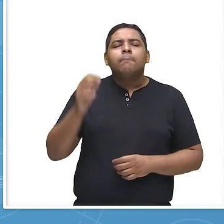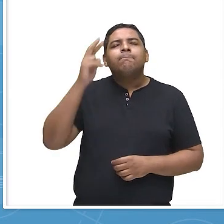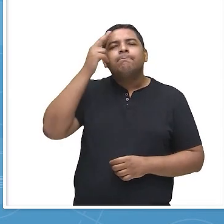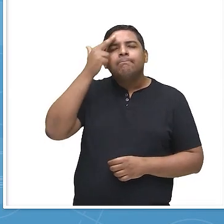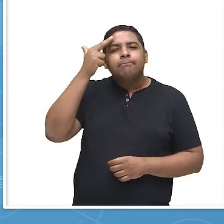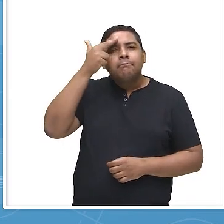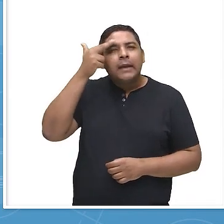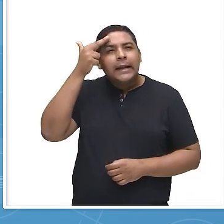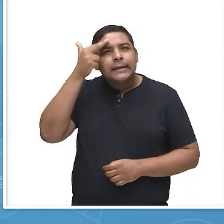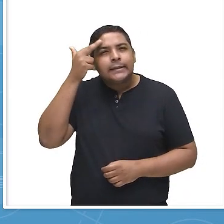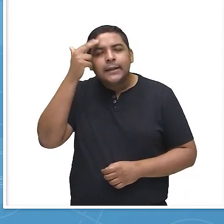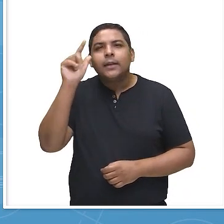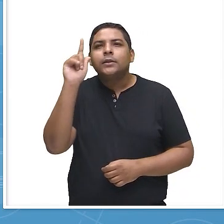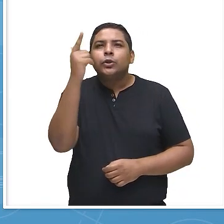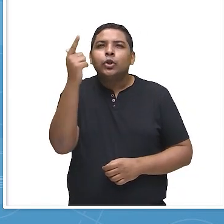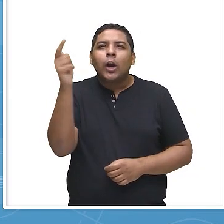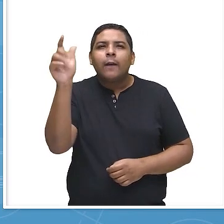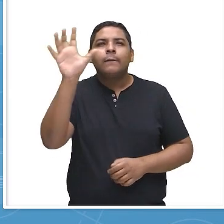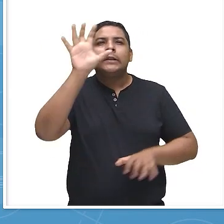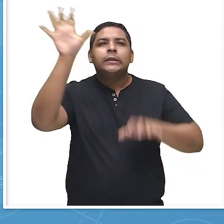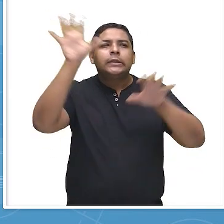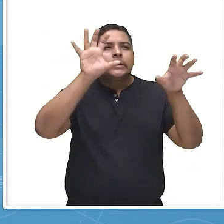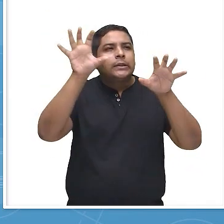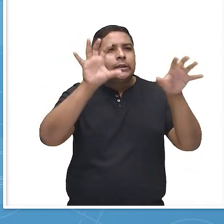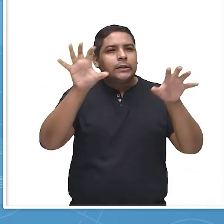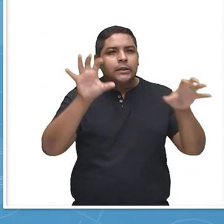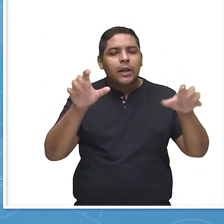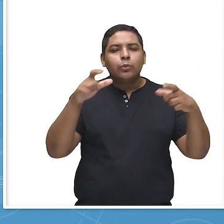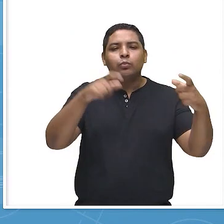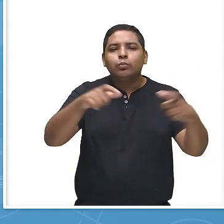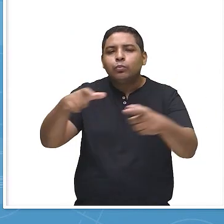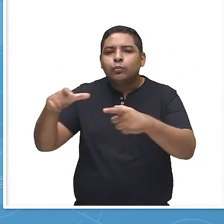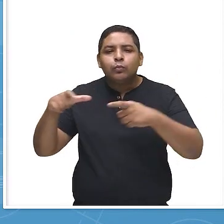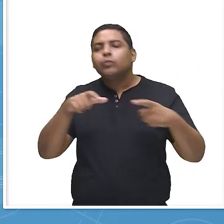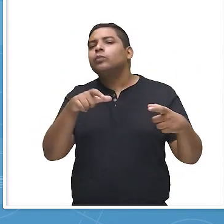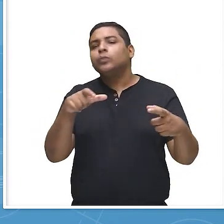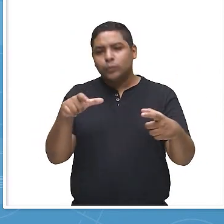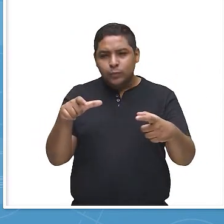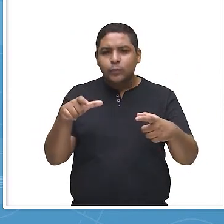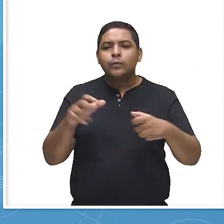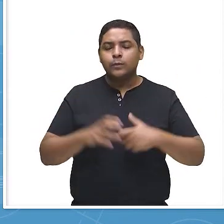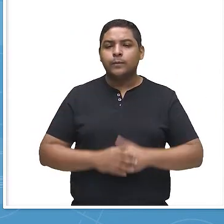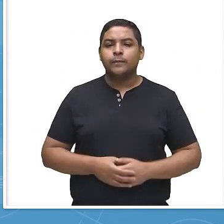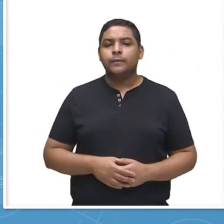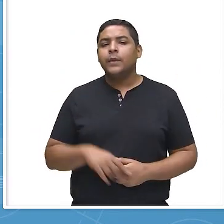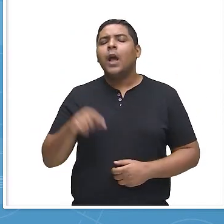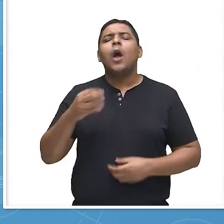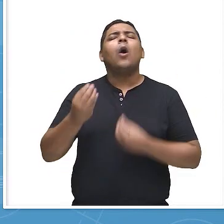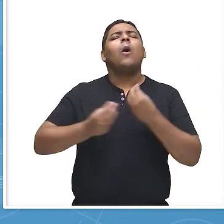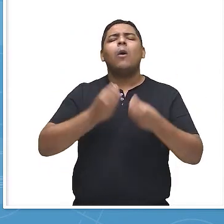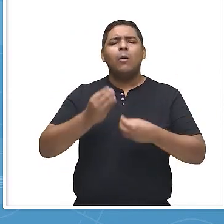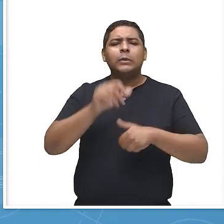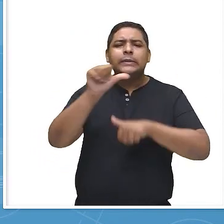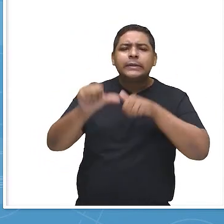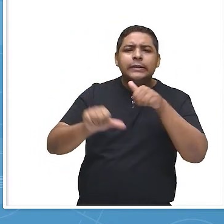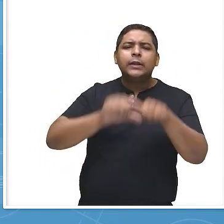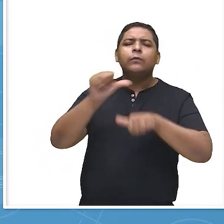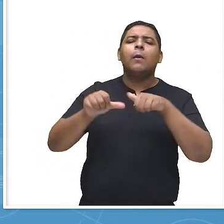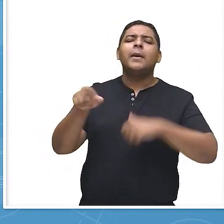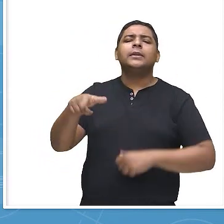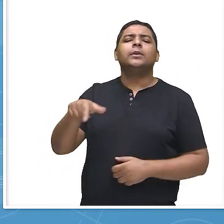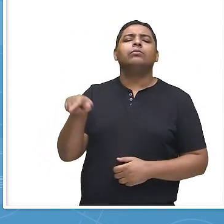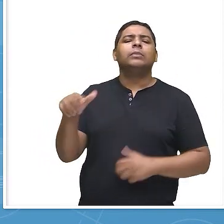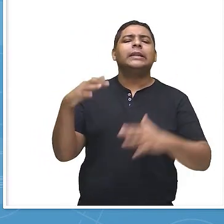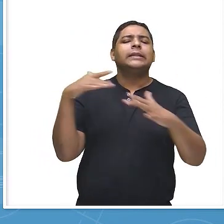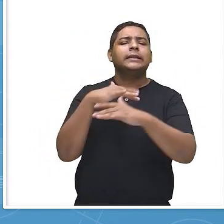refletir geograficamente como está acontecendo as transformações aí na tua cidade, aí no teu